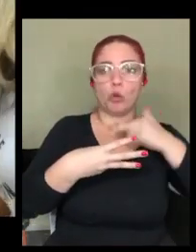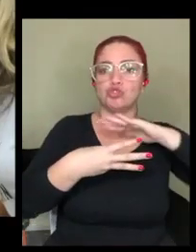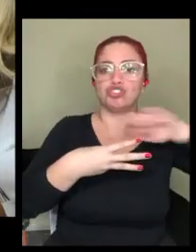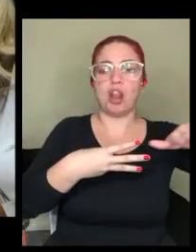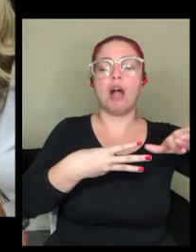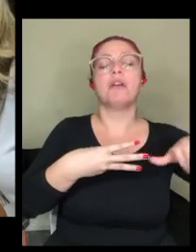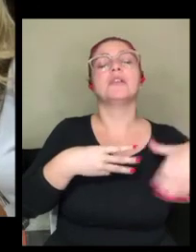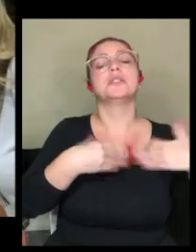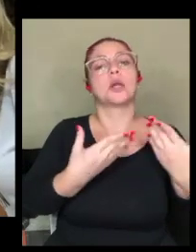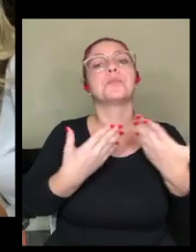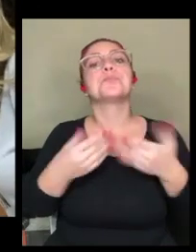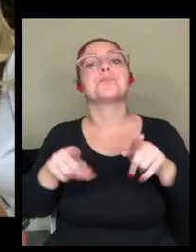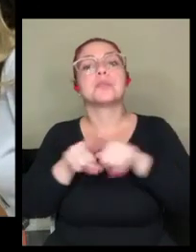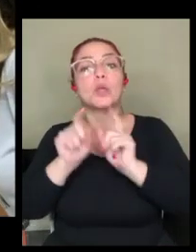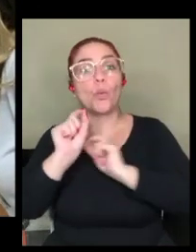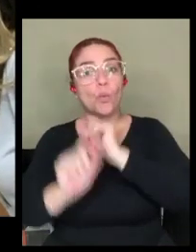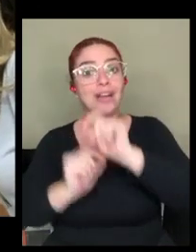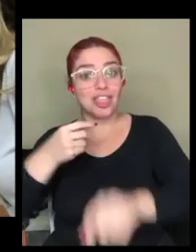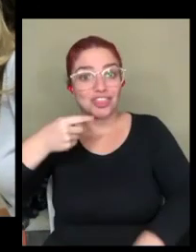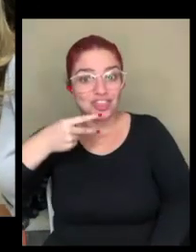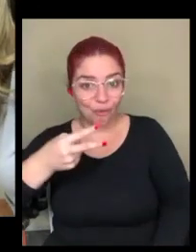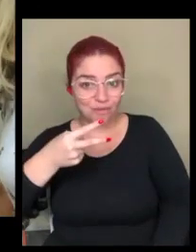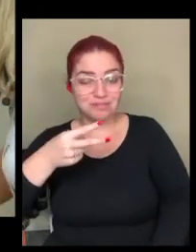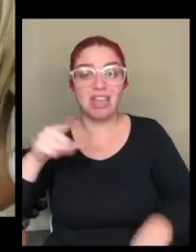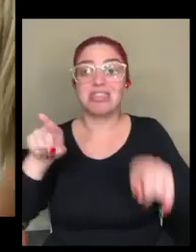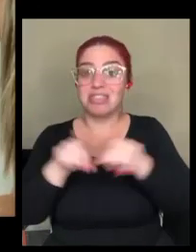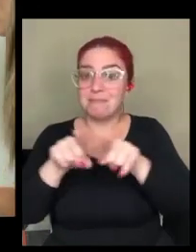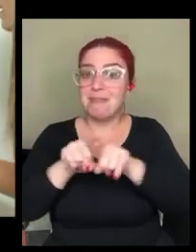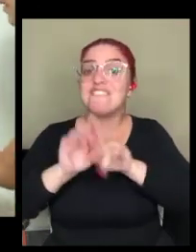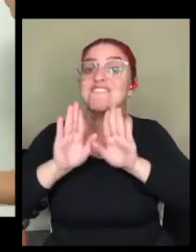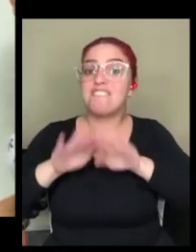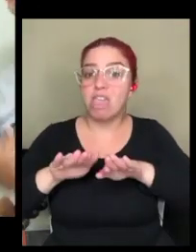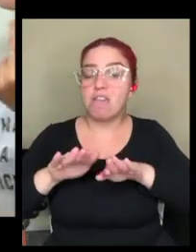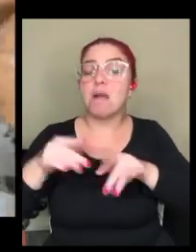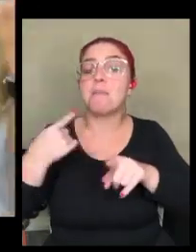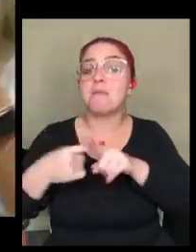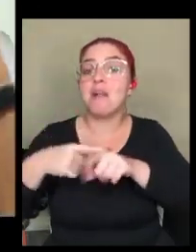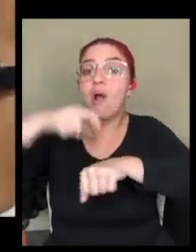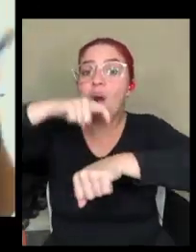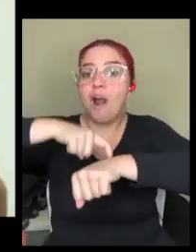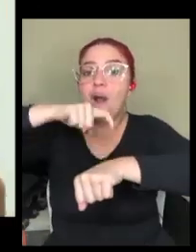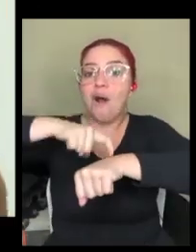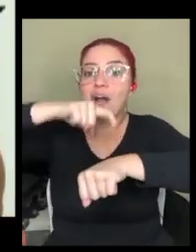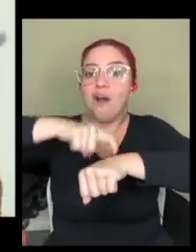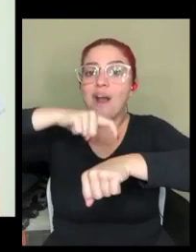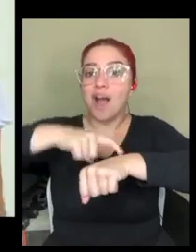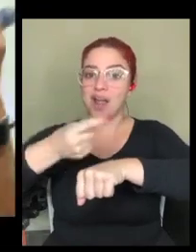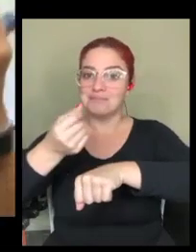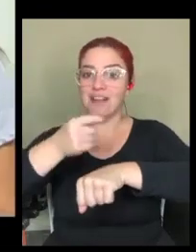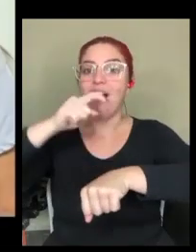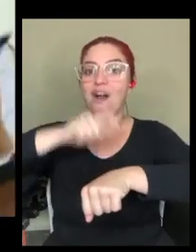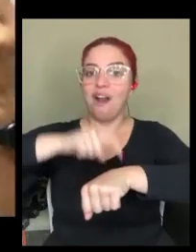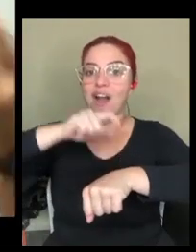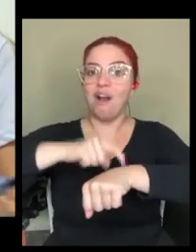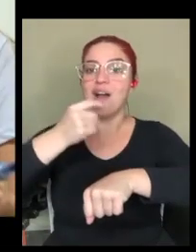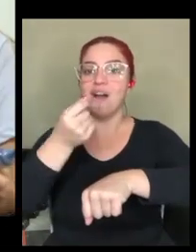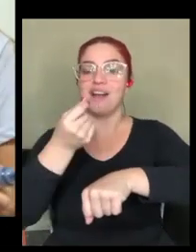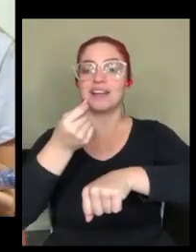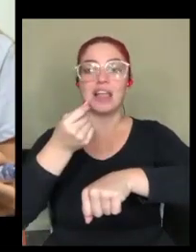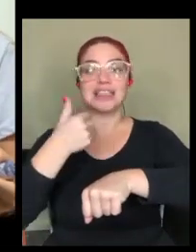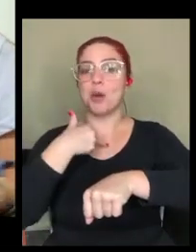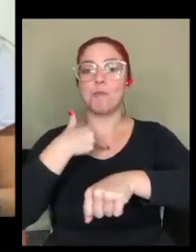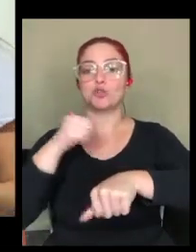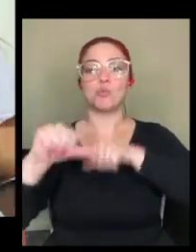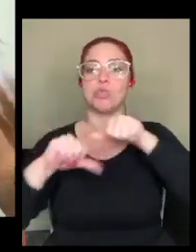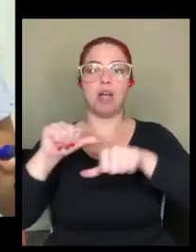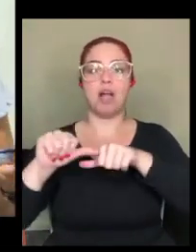aqui você também deve ter prestado atenção que esse 2 também, que é o preço por cada hora, também ficou fixo ali